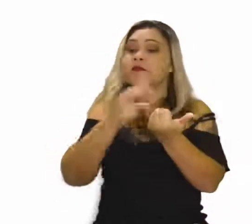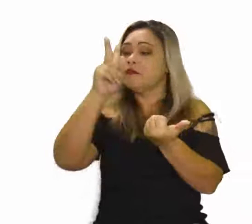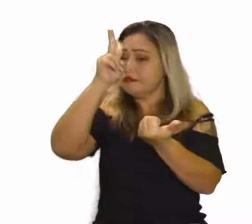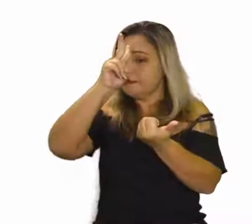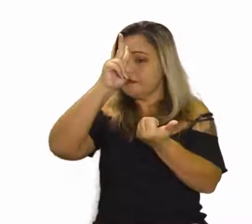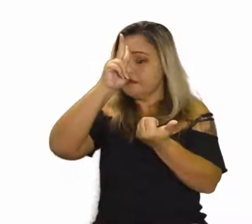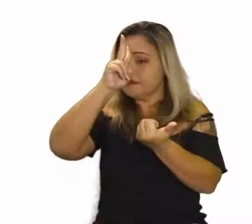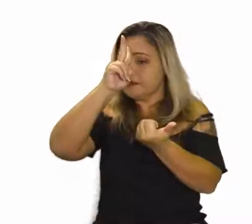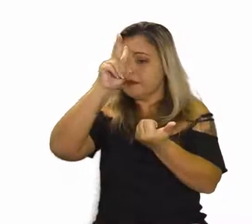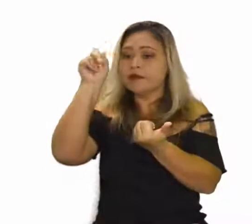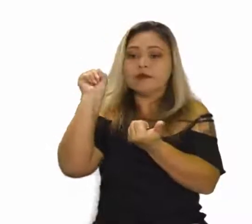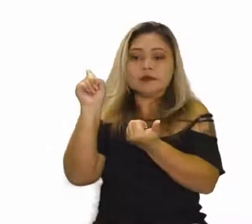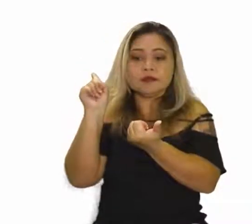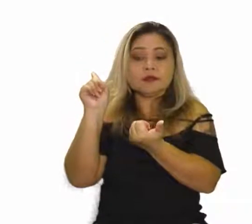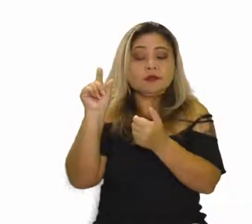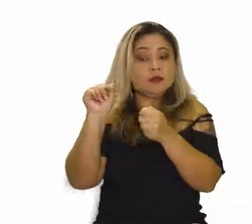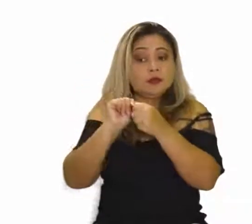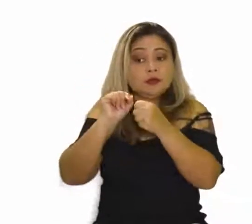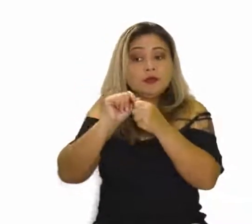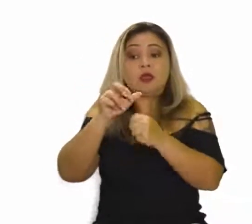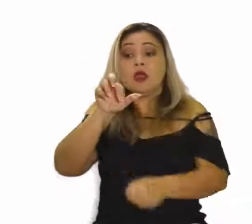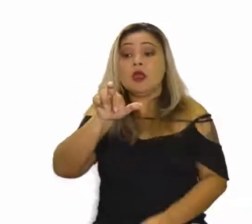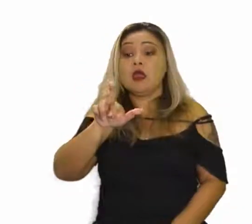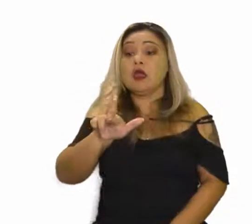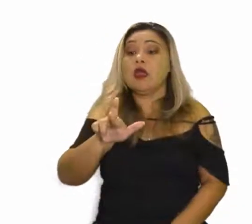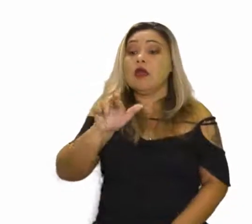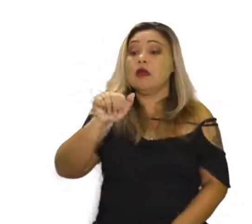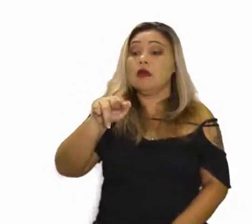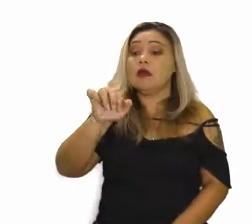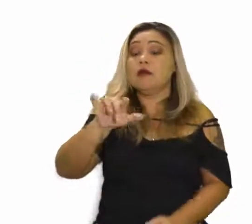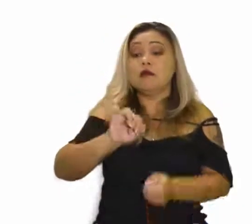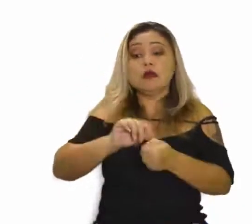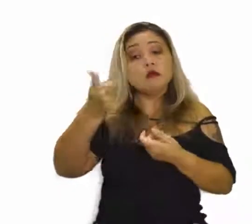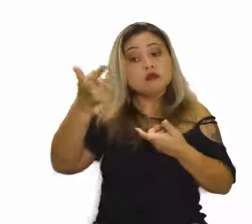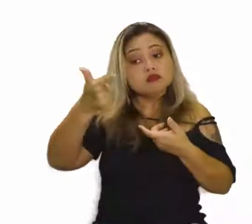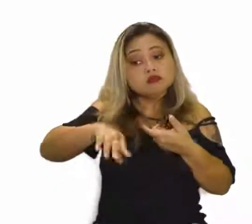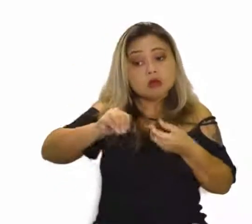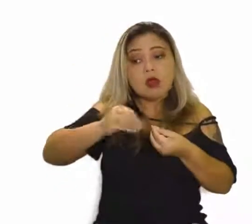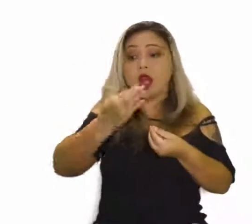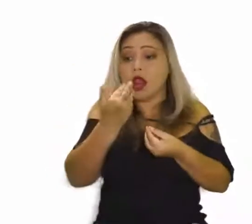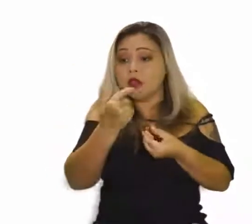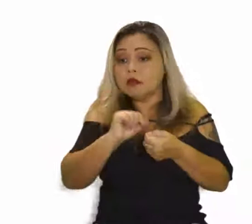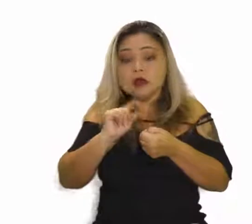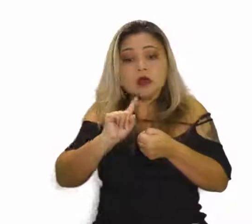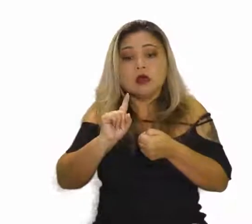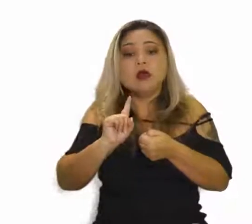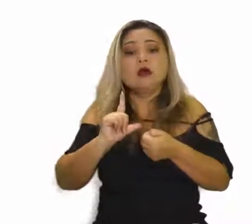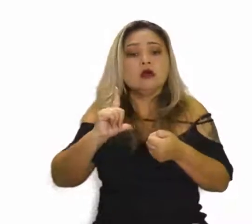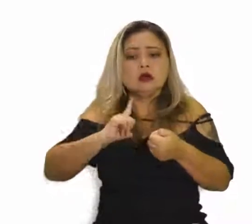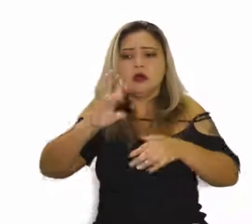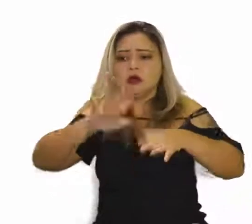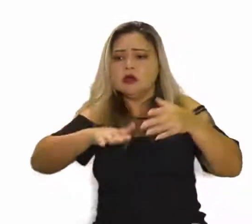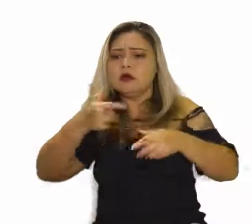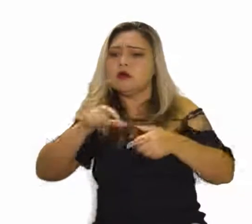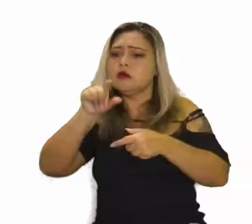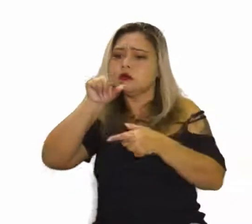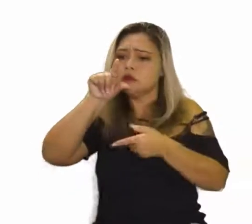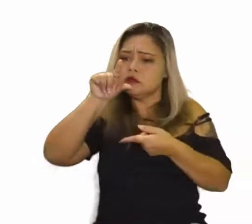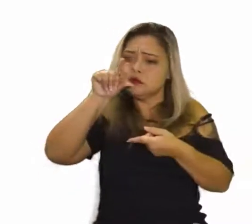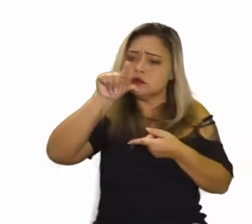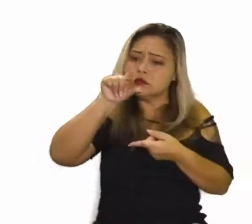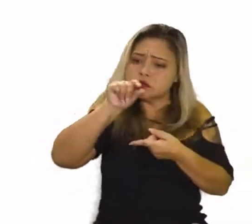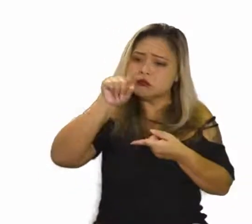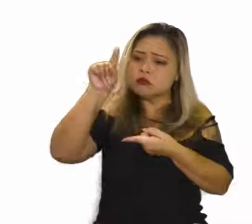Lembra? Aqui não se faz o repique, não se faz o reforço. Mas, professor, tem criador de codorna que faz